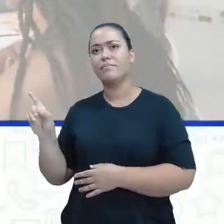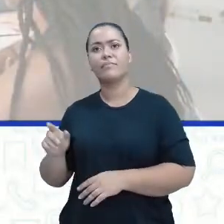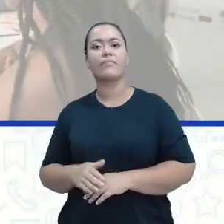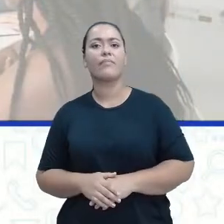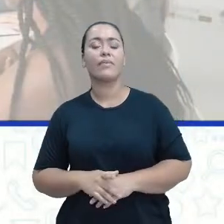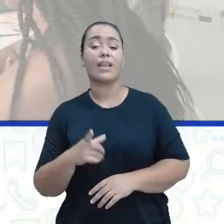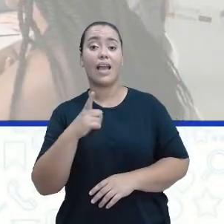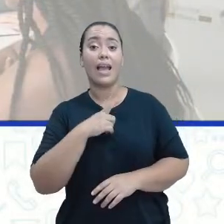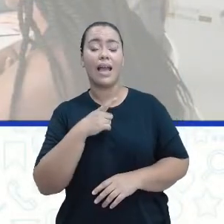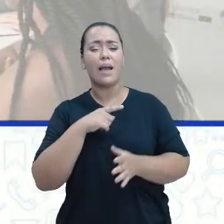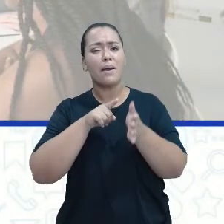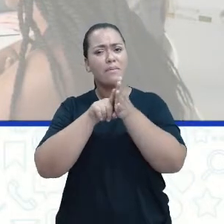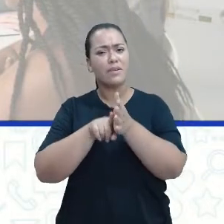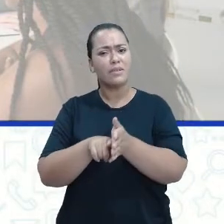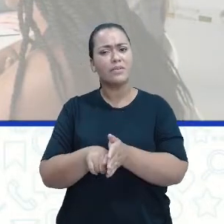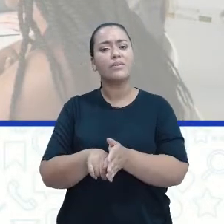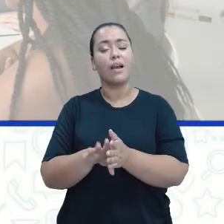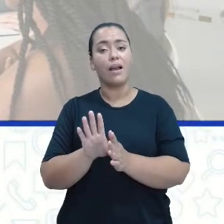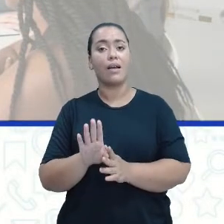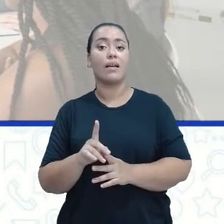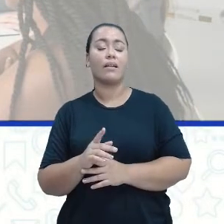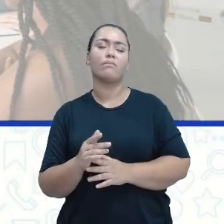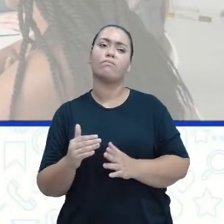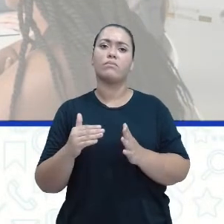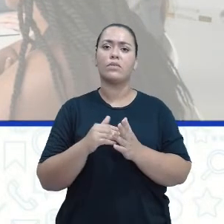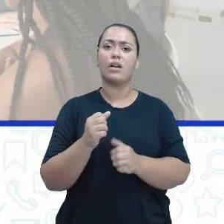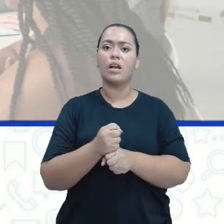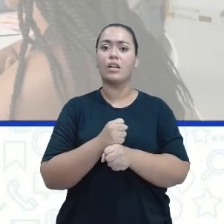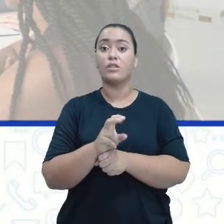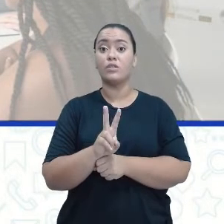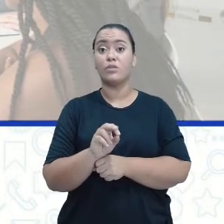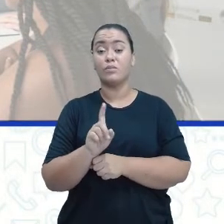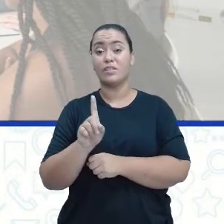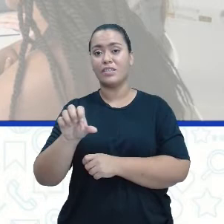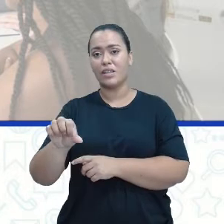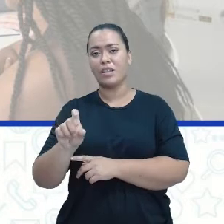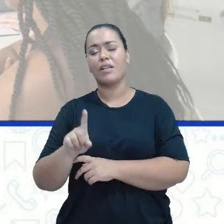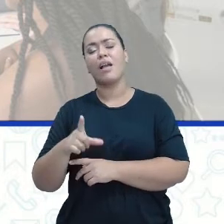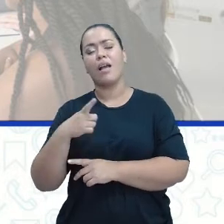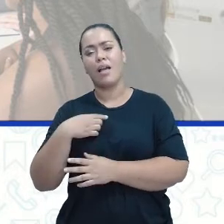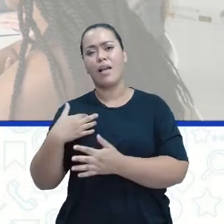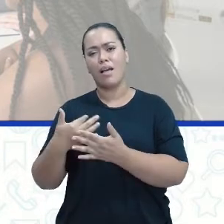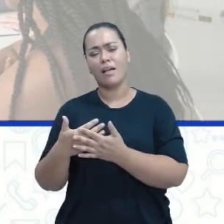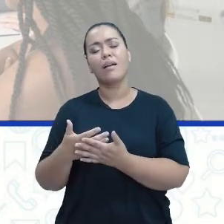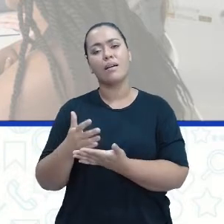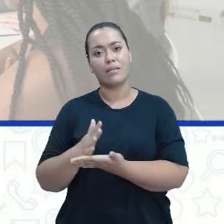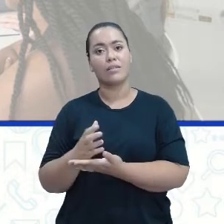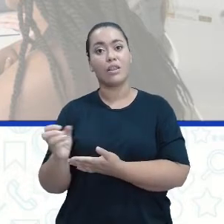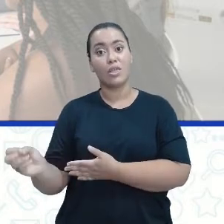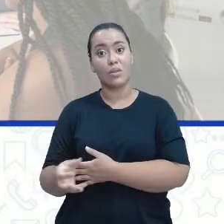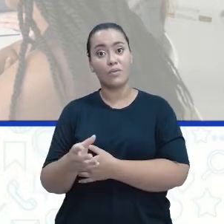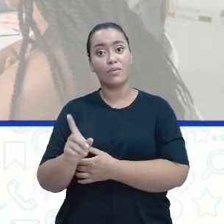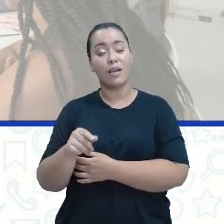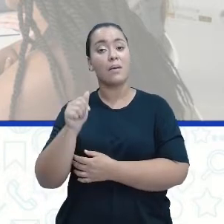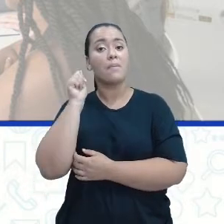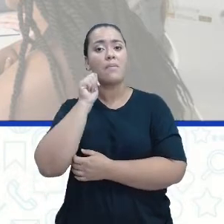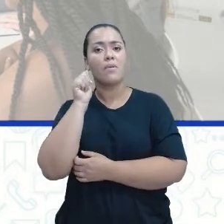as pesquisas, até o ano 2019, tá? Ou seja, são dados um tanto recentes, as mulheres